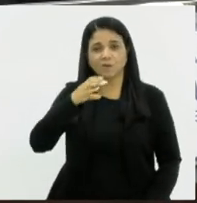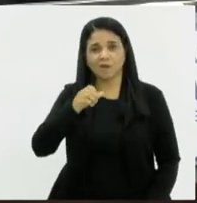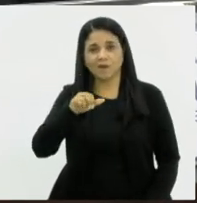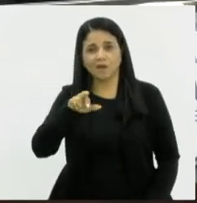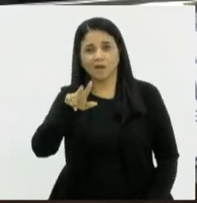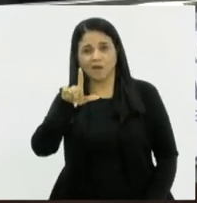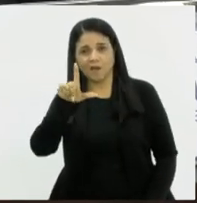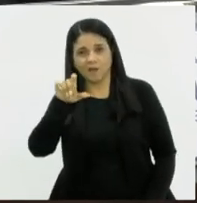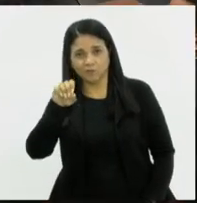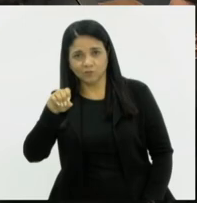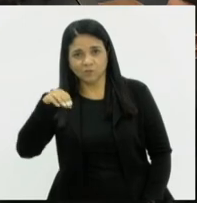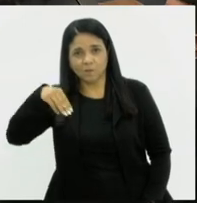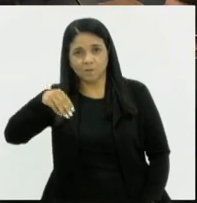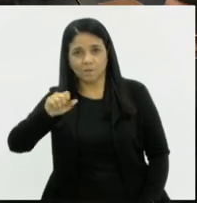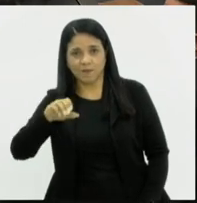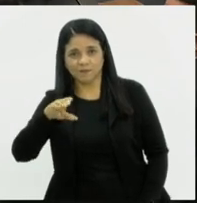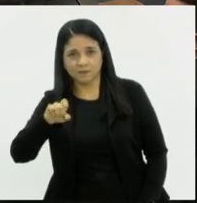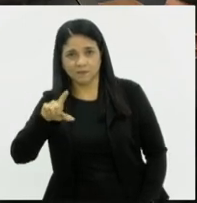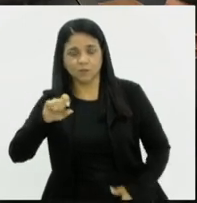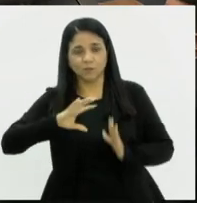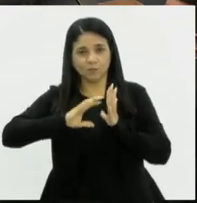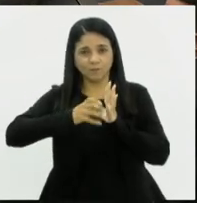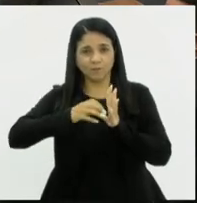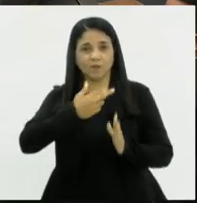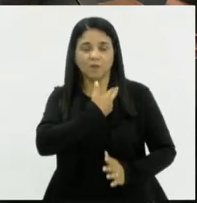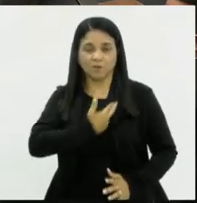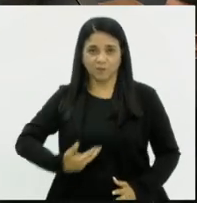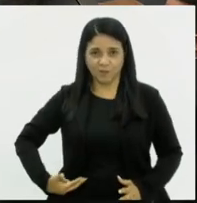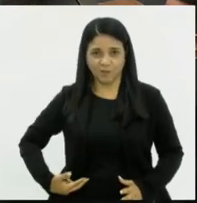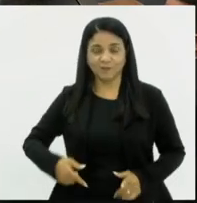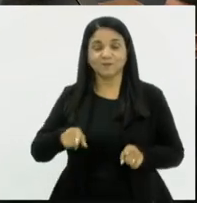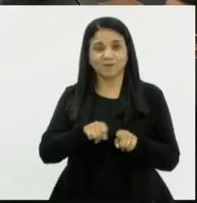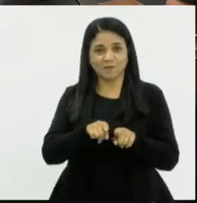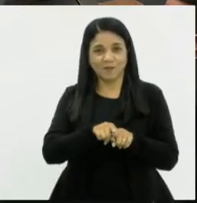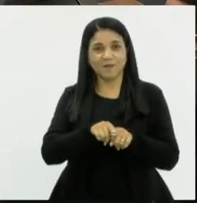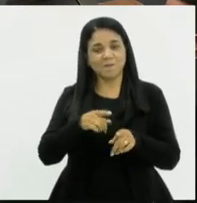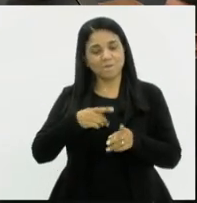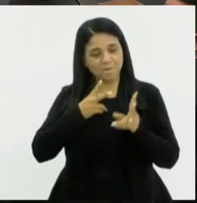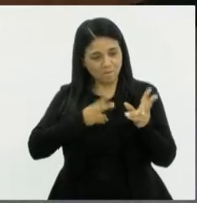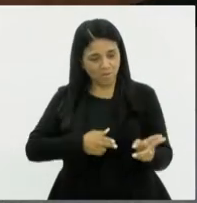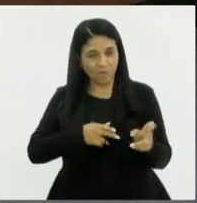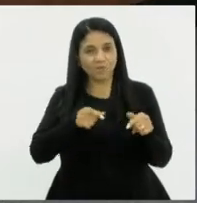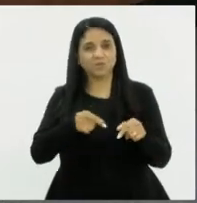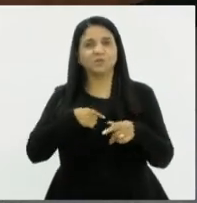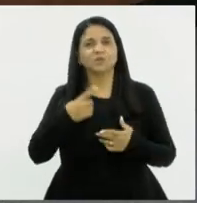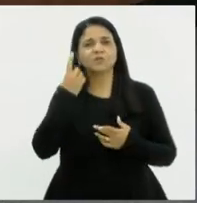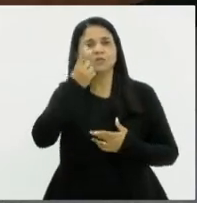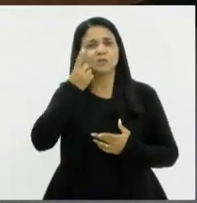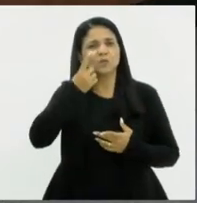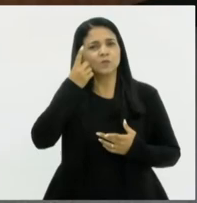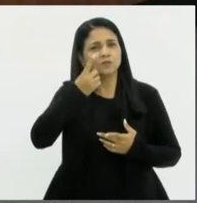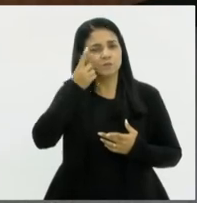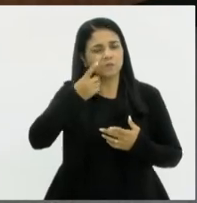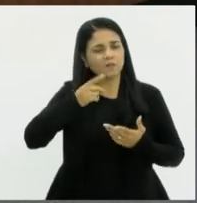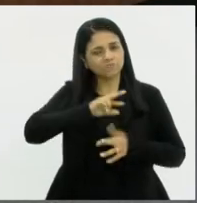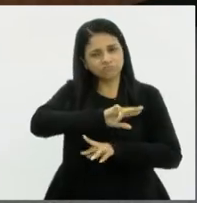partido, Republicanos, e cumprimentando esses dois deputados, eu cumprimento todos os demais deputados